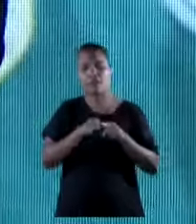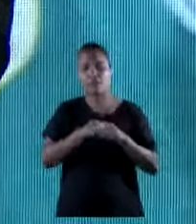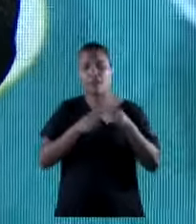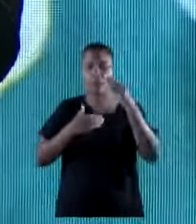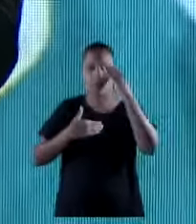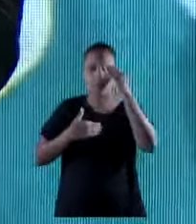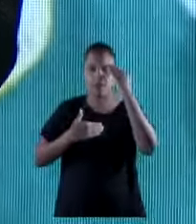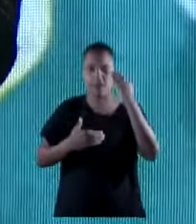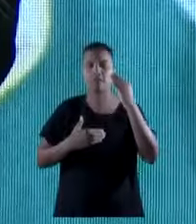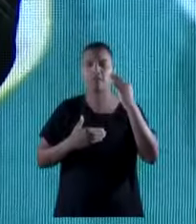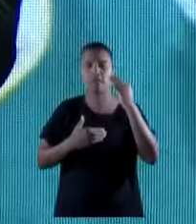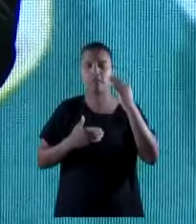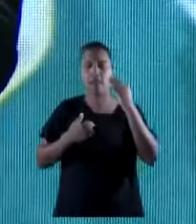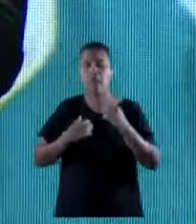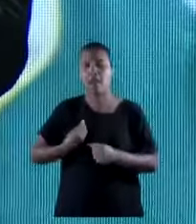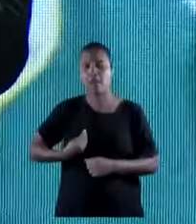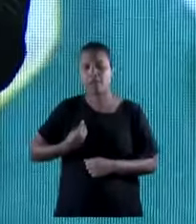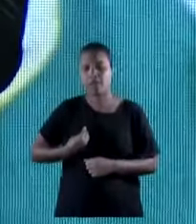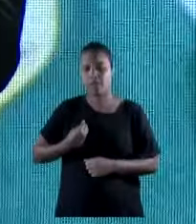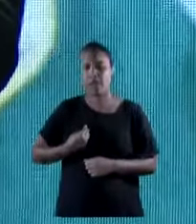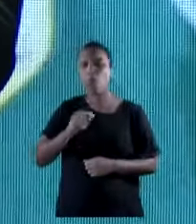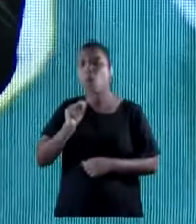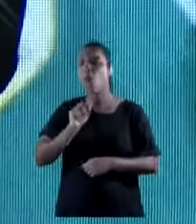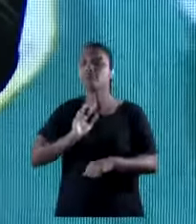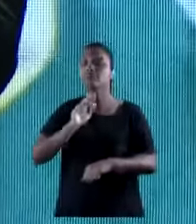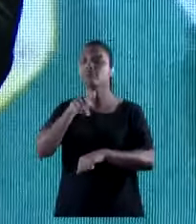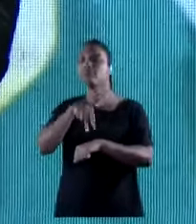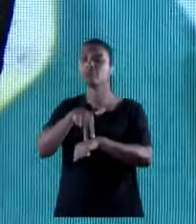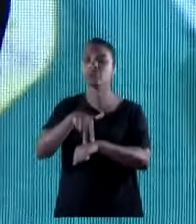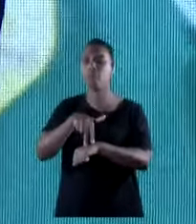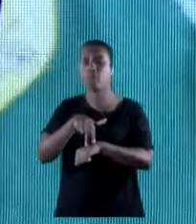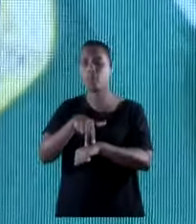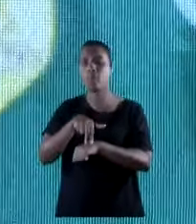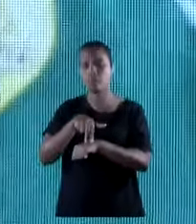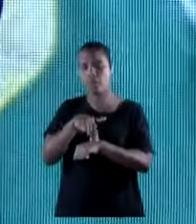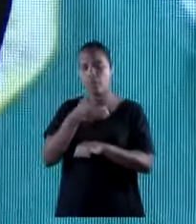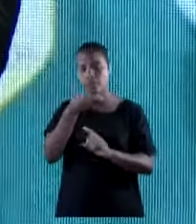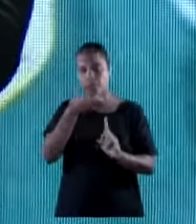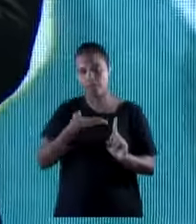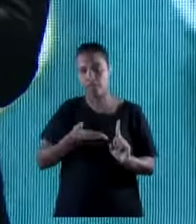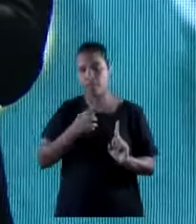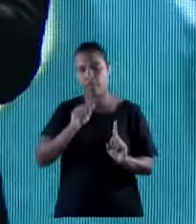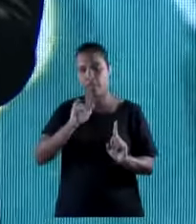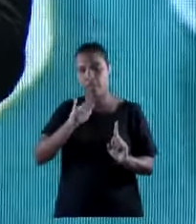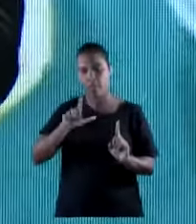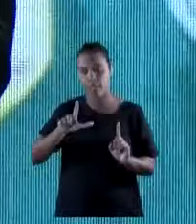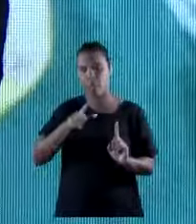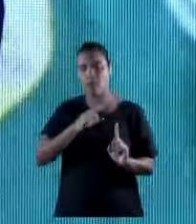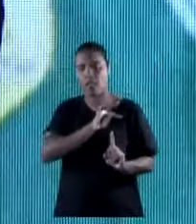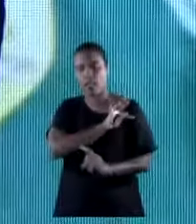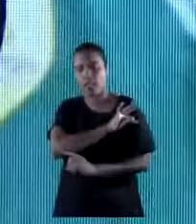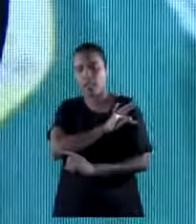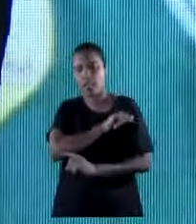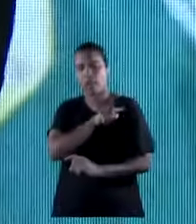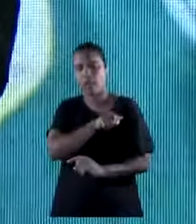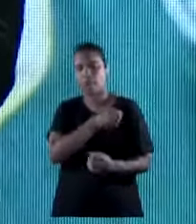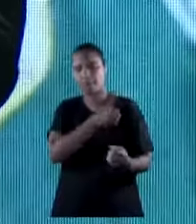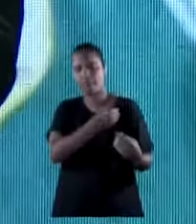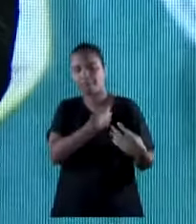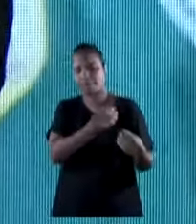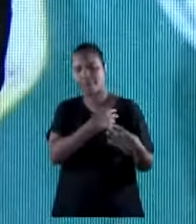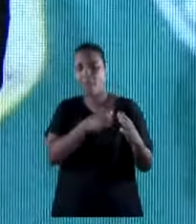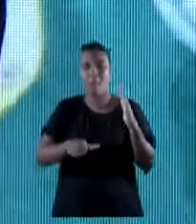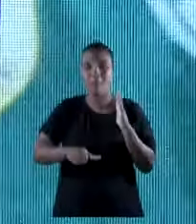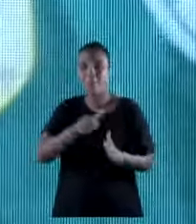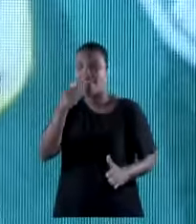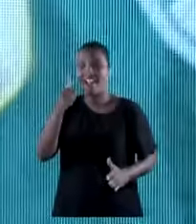staff do Palmeiras, o professor Abel, principalmente, que foi um cara que foi excepcional na minha vida. E eu agradeço muito a Deus por ele ter sido o meu primeiro treinador,